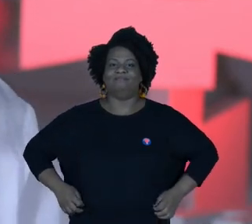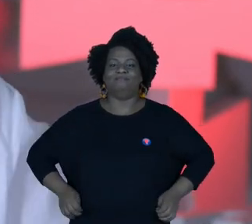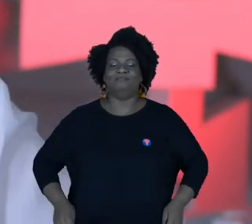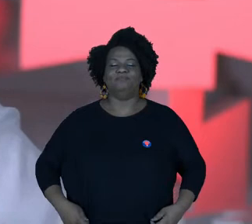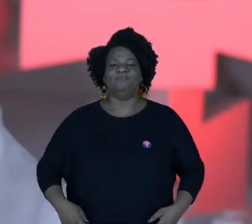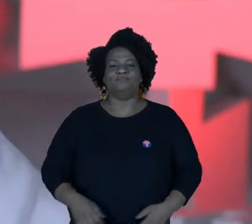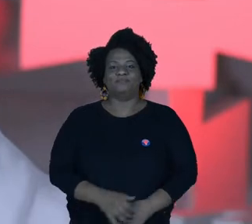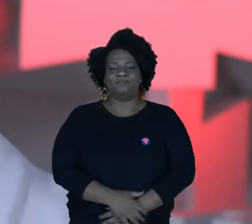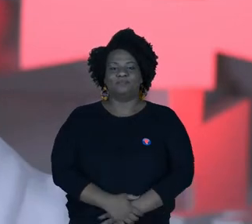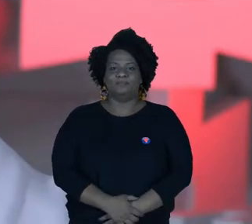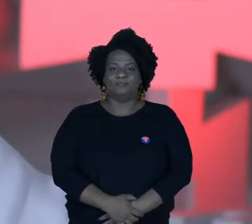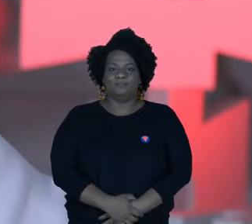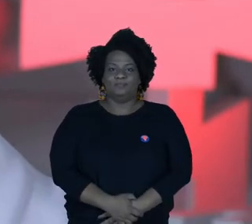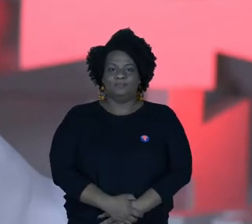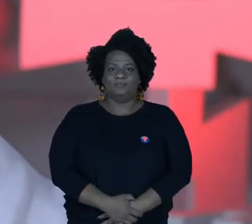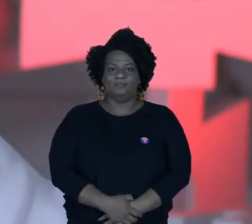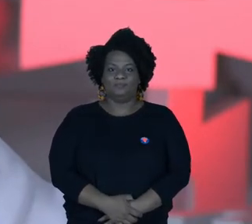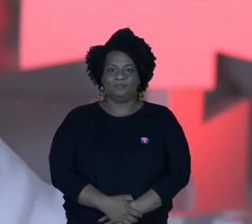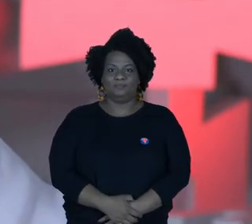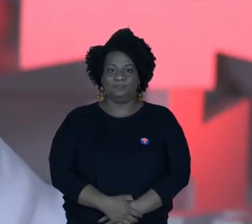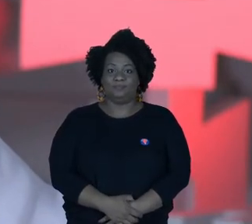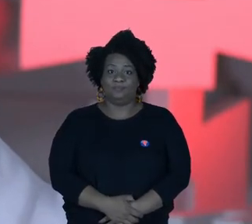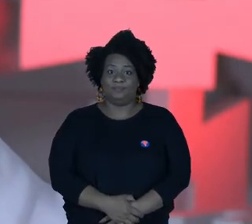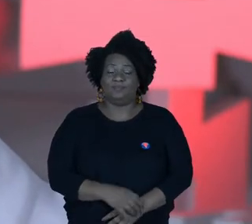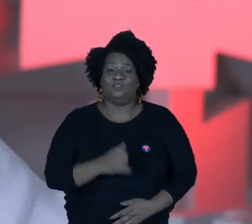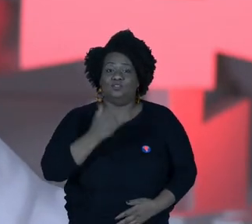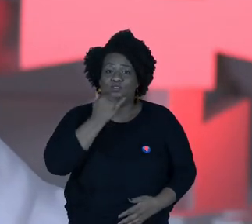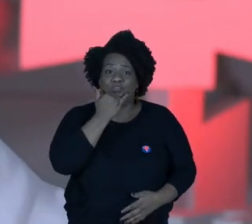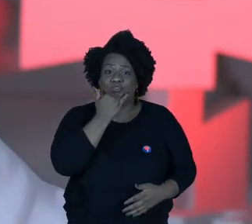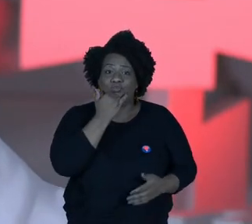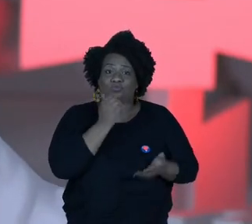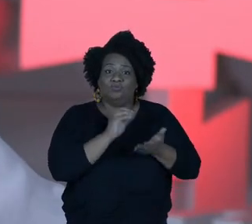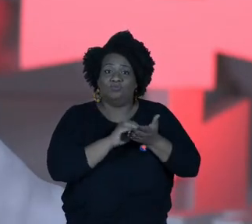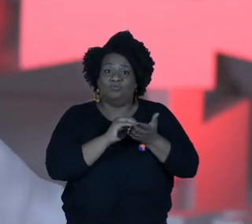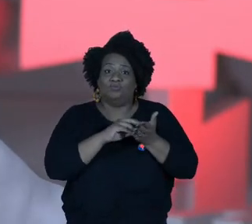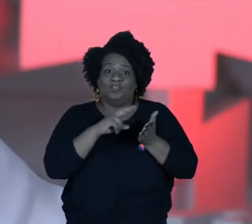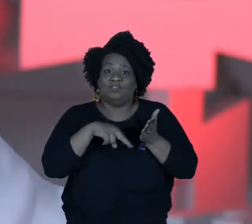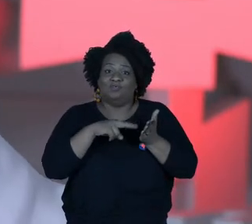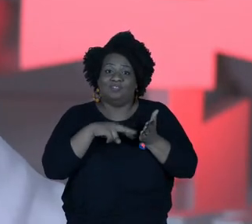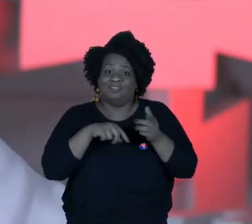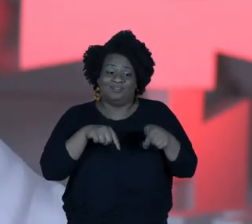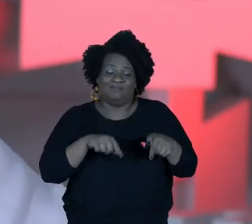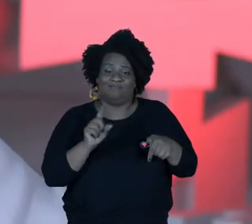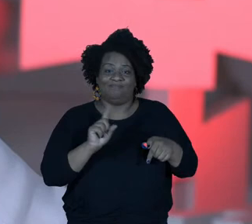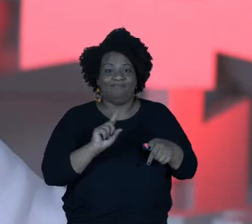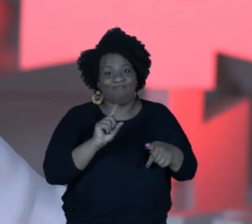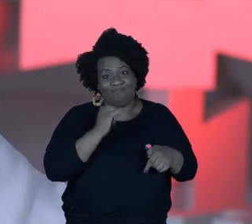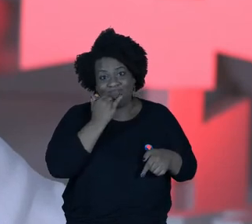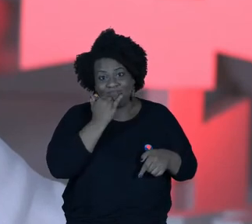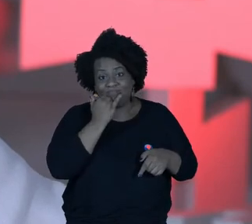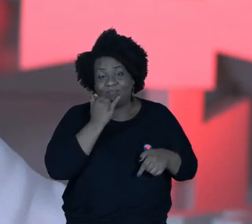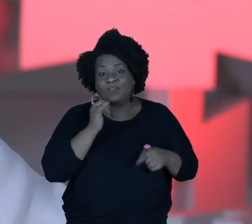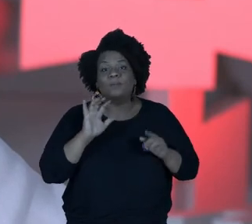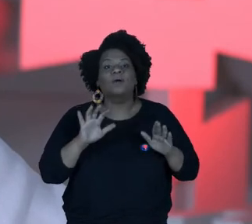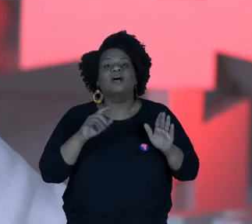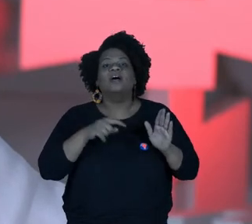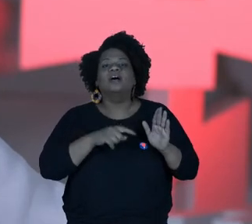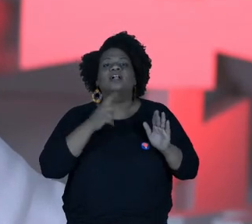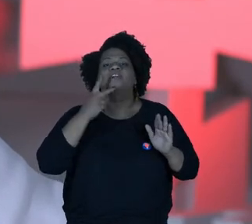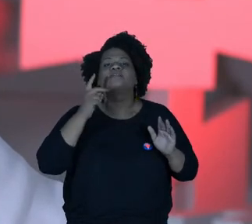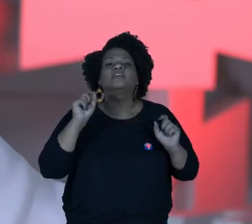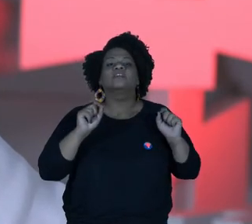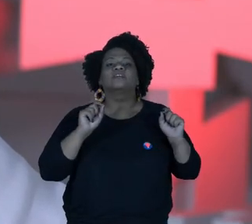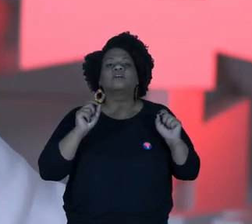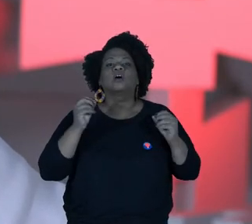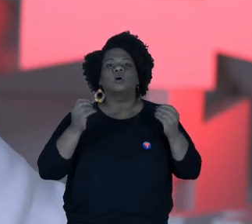Olha, vou ficar devendo essa leitura, porque ela não está aqui. Mas ela fala o seguinte: como o